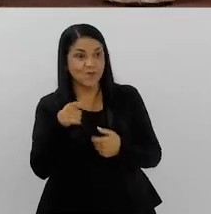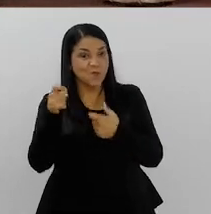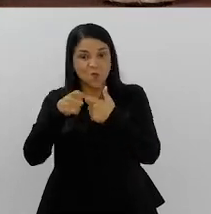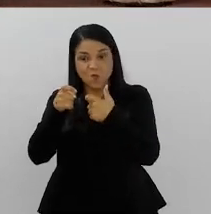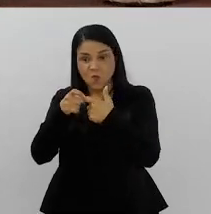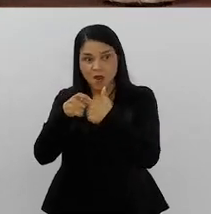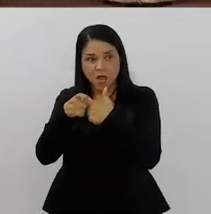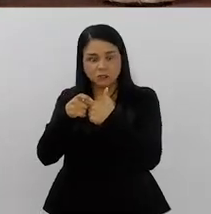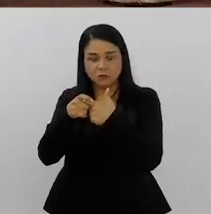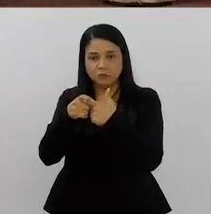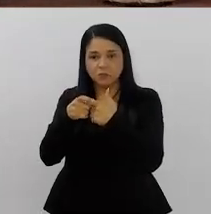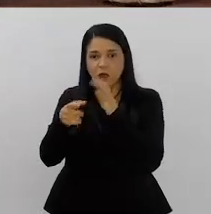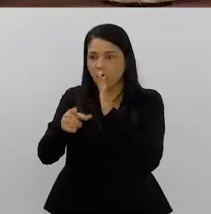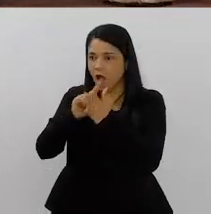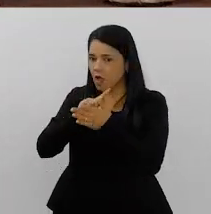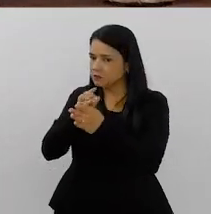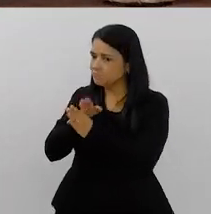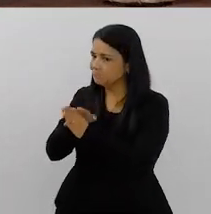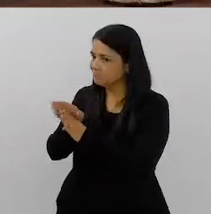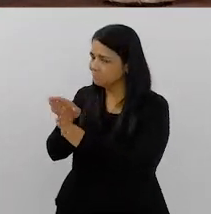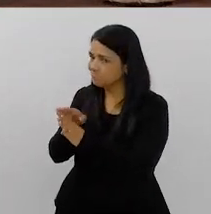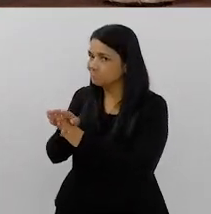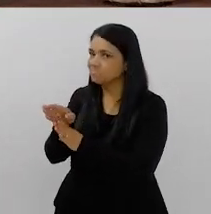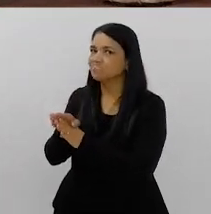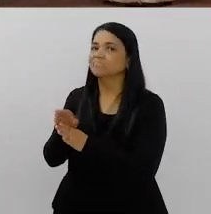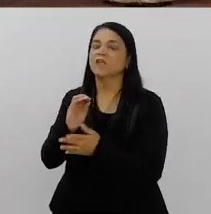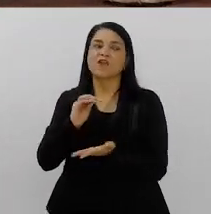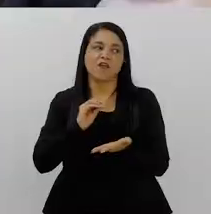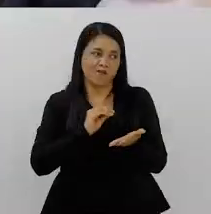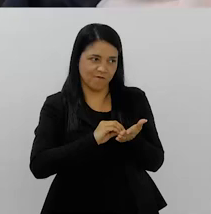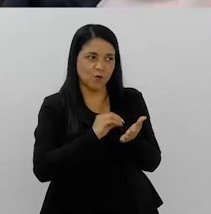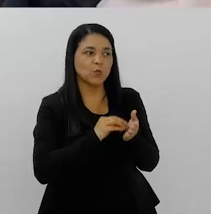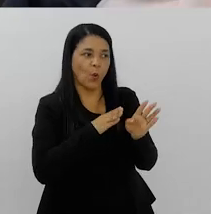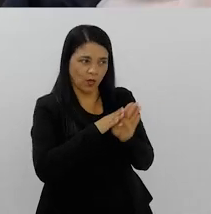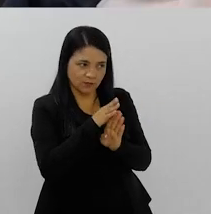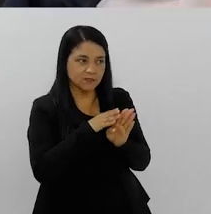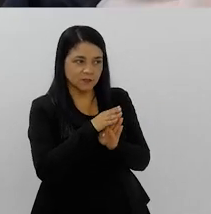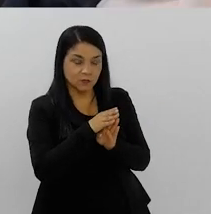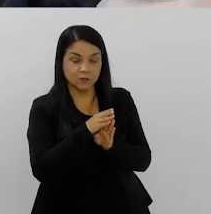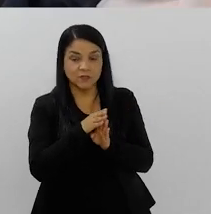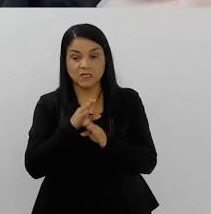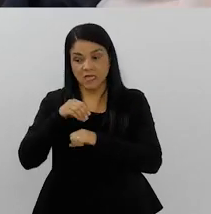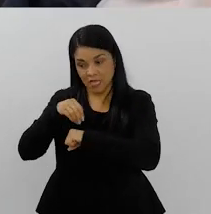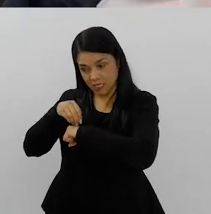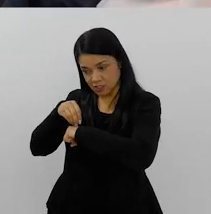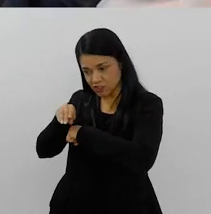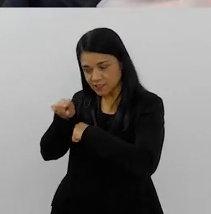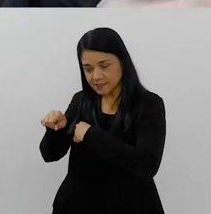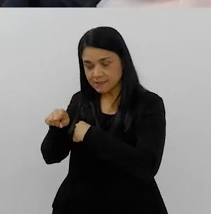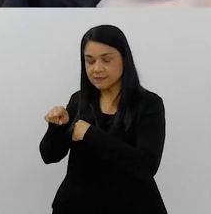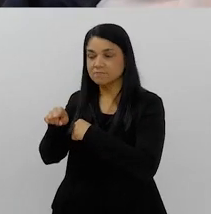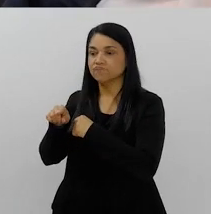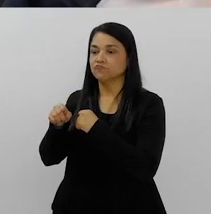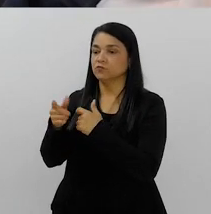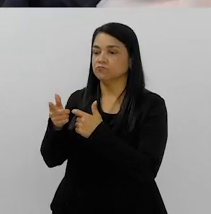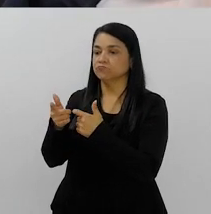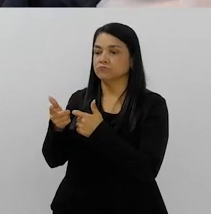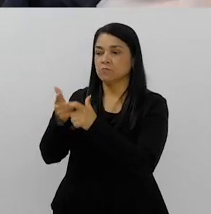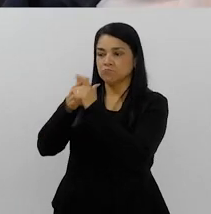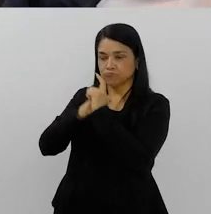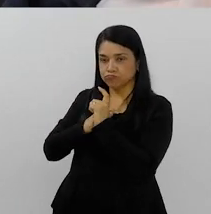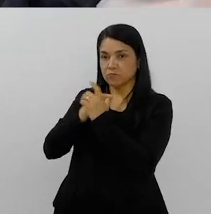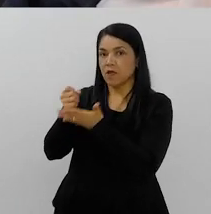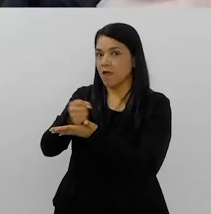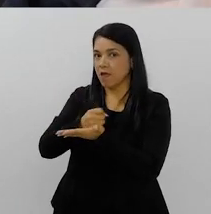médico deveria ter é faltou uma orientação né assim a a a a indicação de suspender o anticoncepcional foi